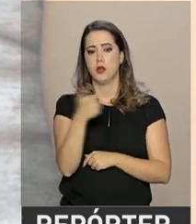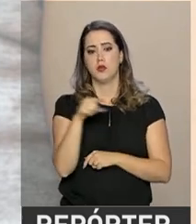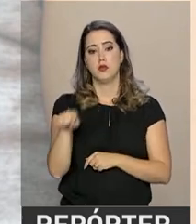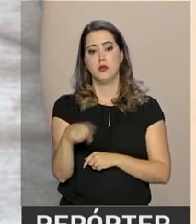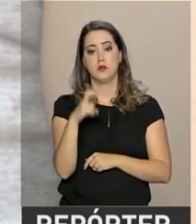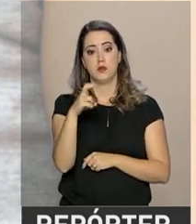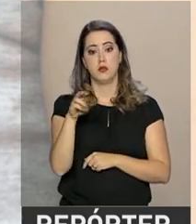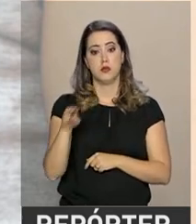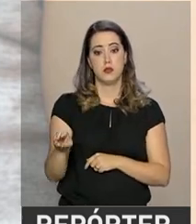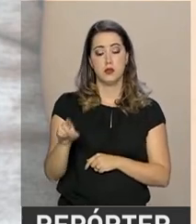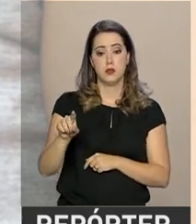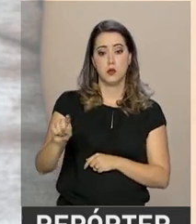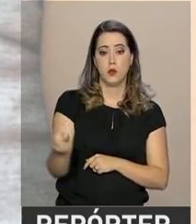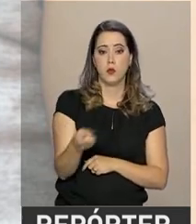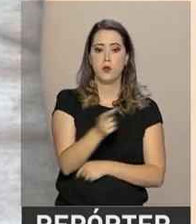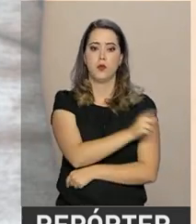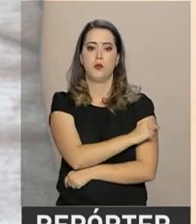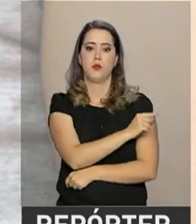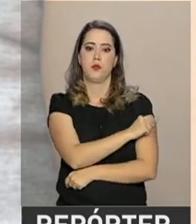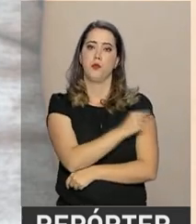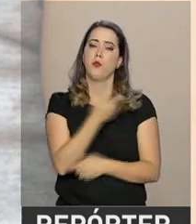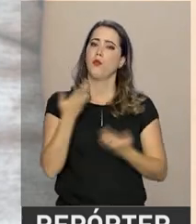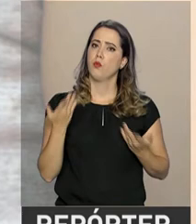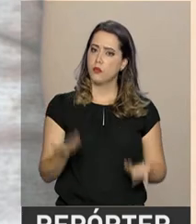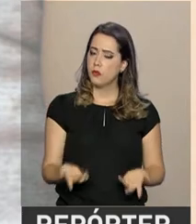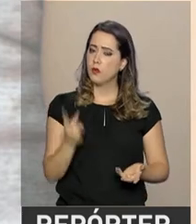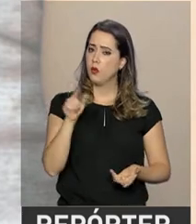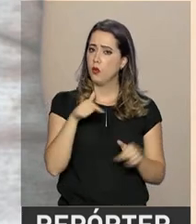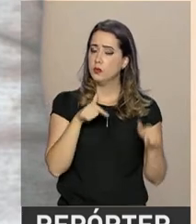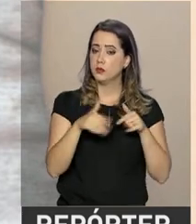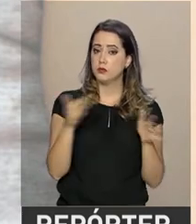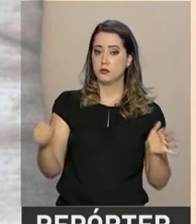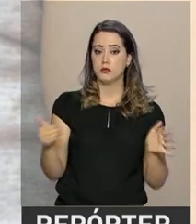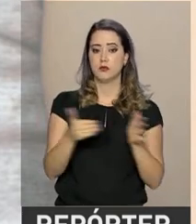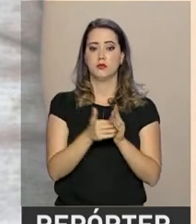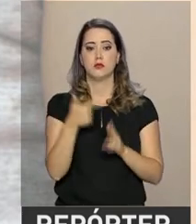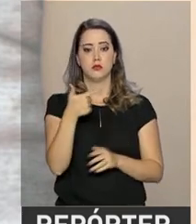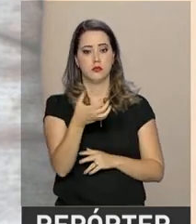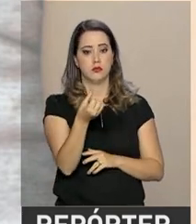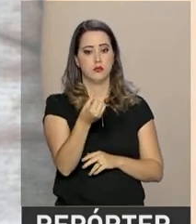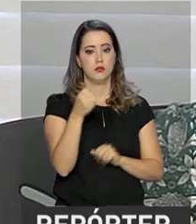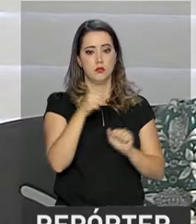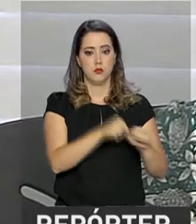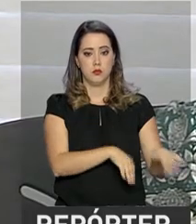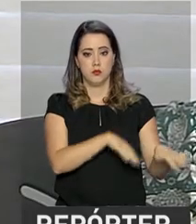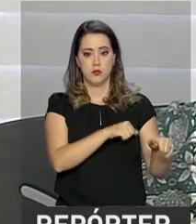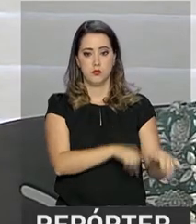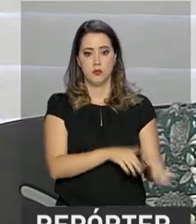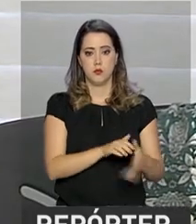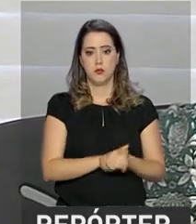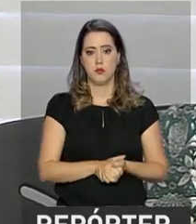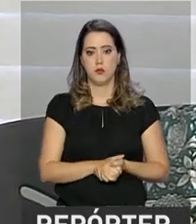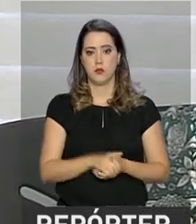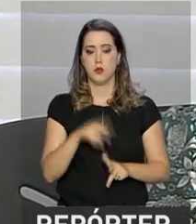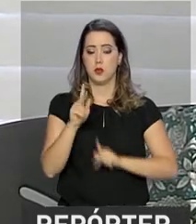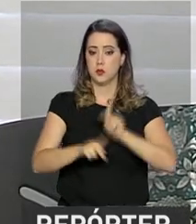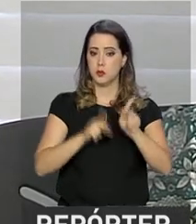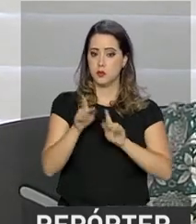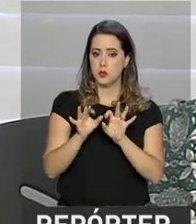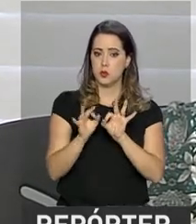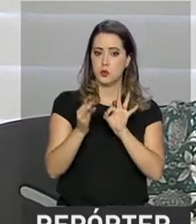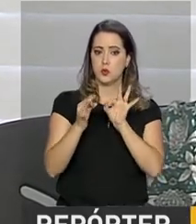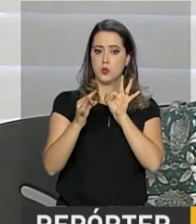e quinhentas doses de vacinas a ação vai até o dia 26 de setembro essas populações de difícil